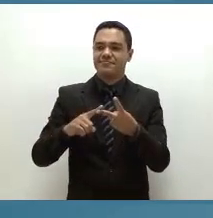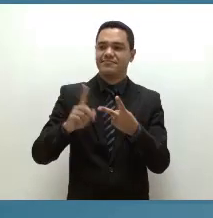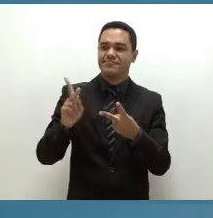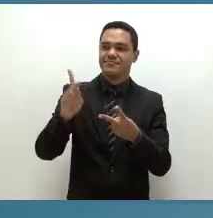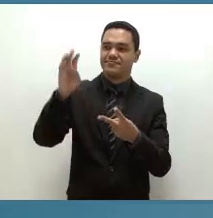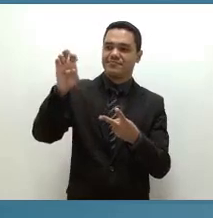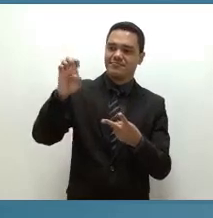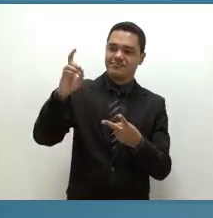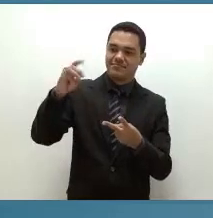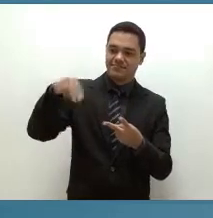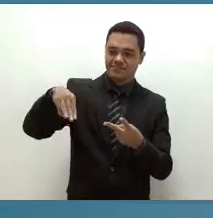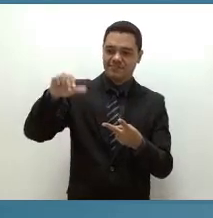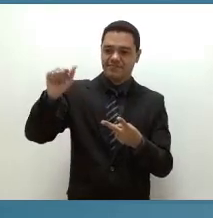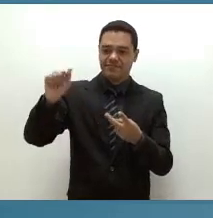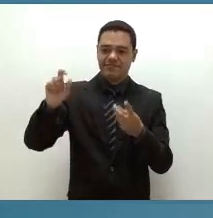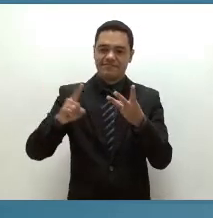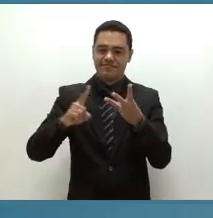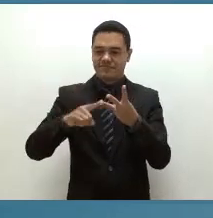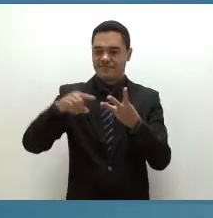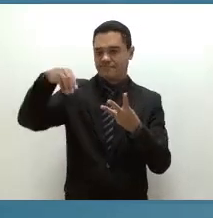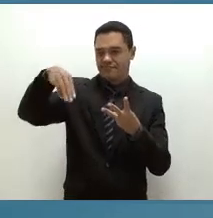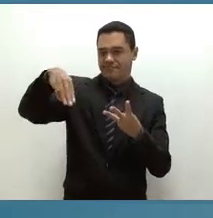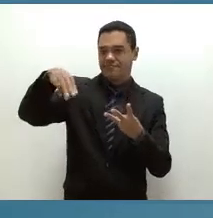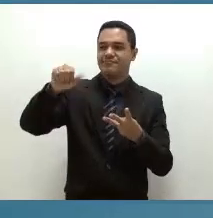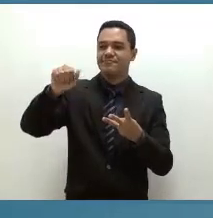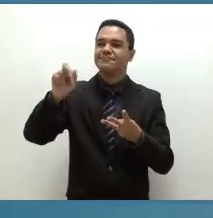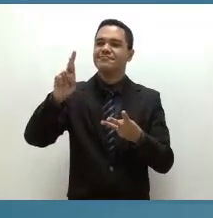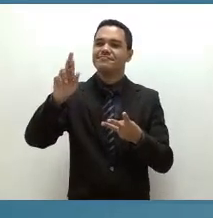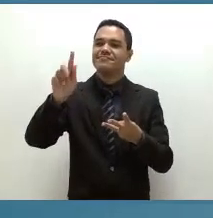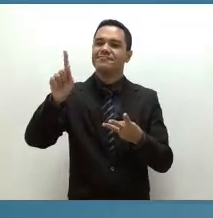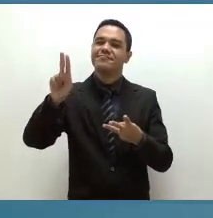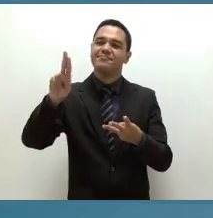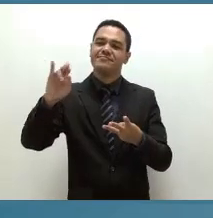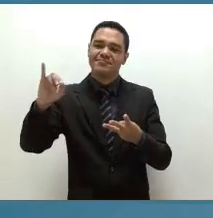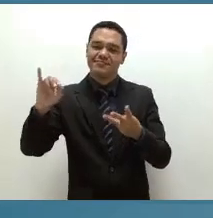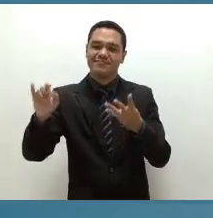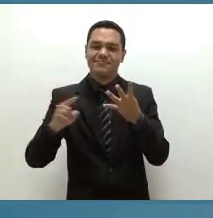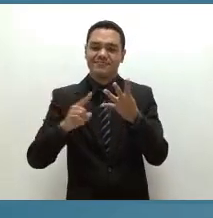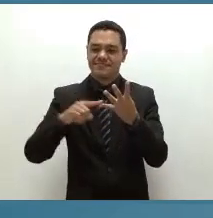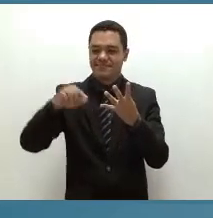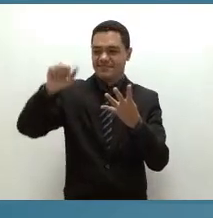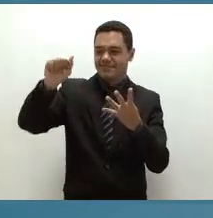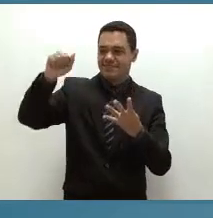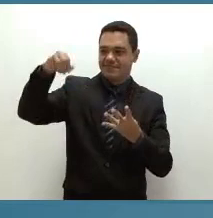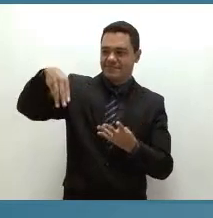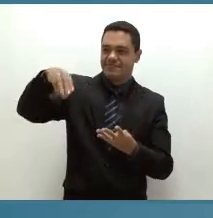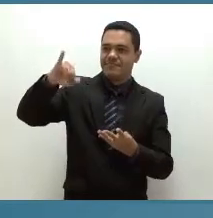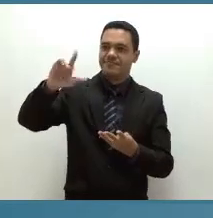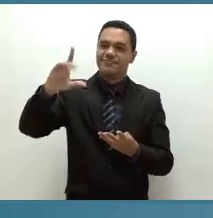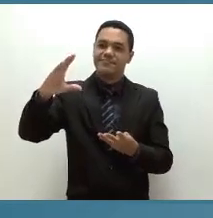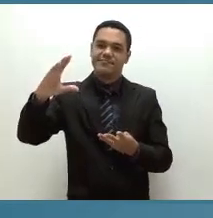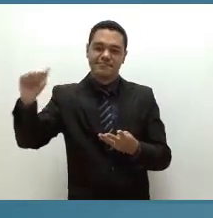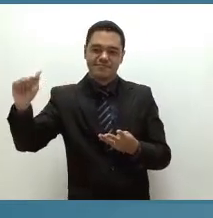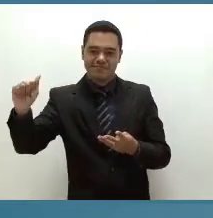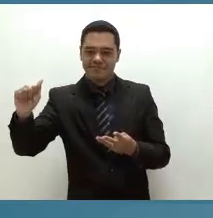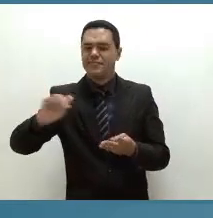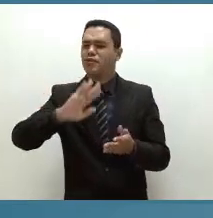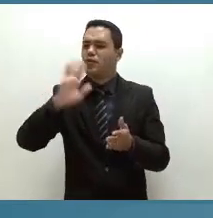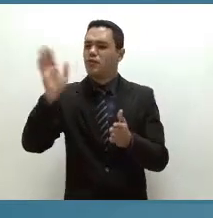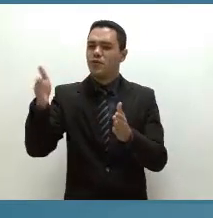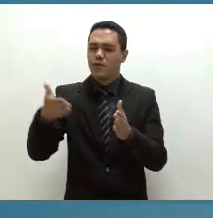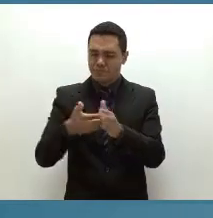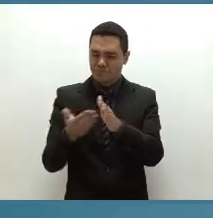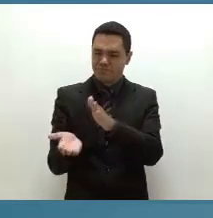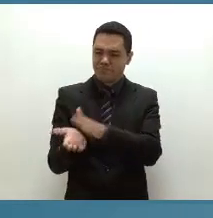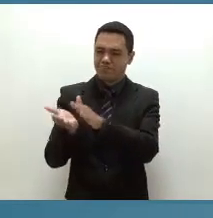as histórias pessoal e profissional de vossas excelências são autoexplicativas. Eu não tenho dúvida